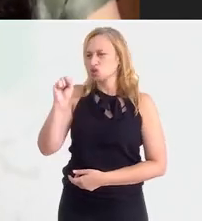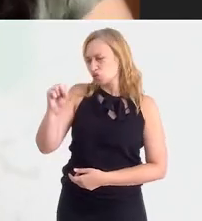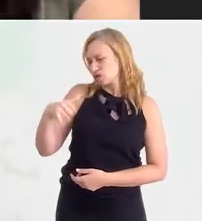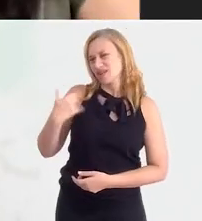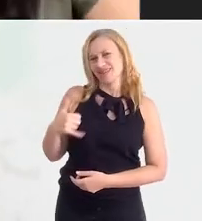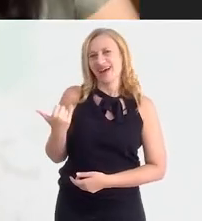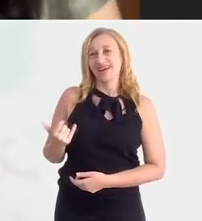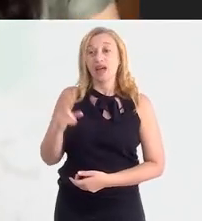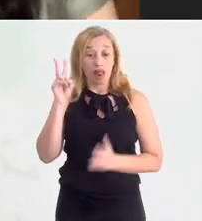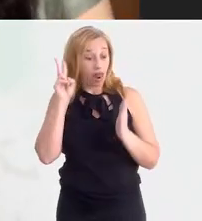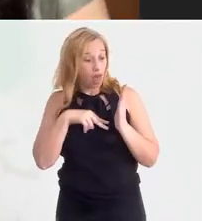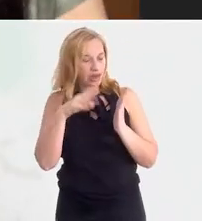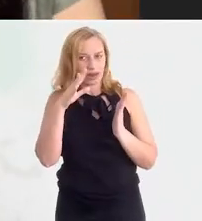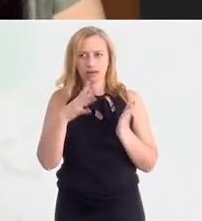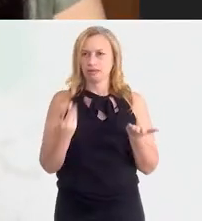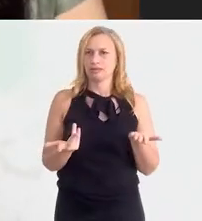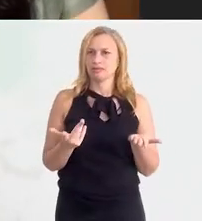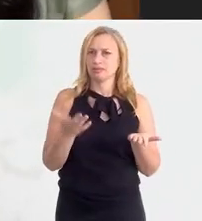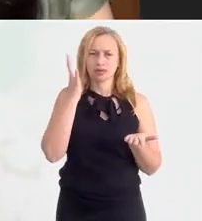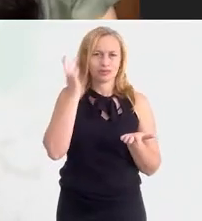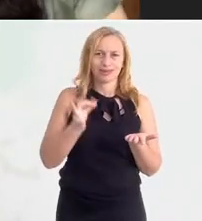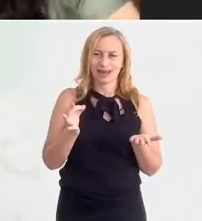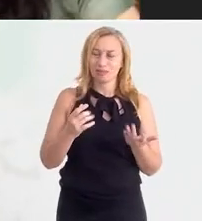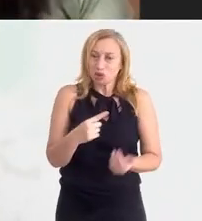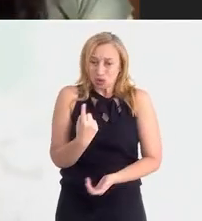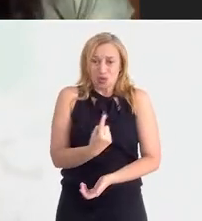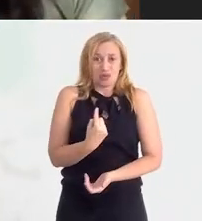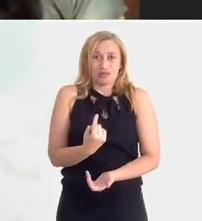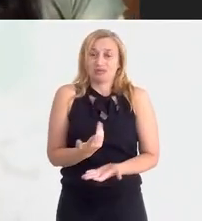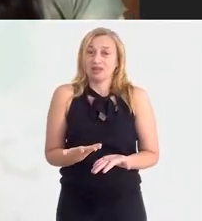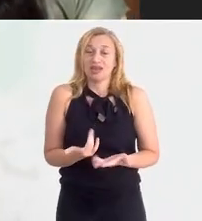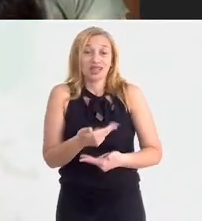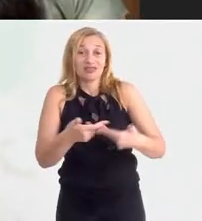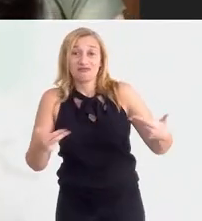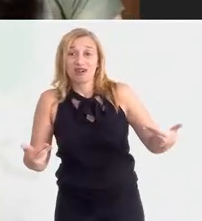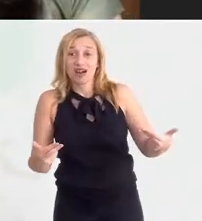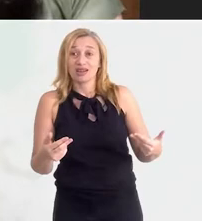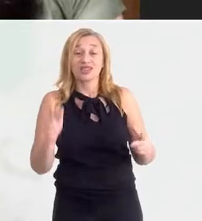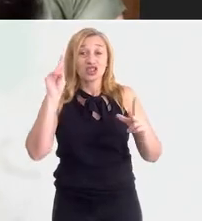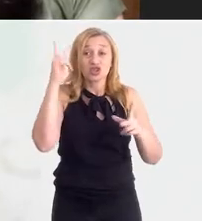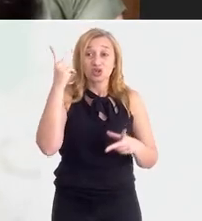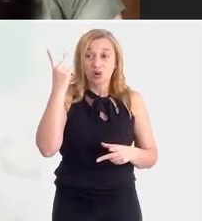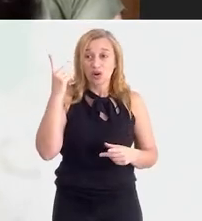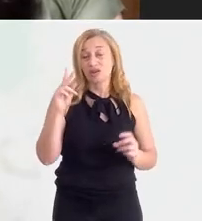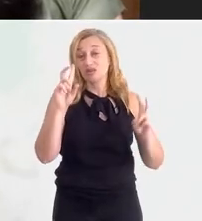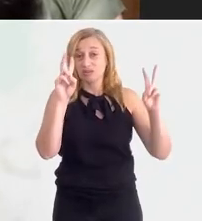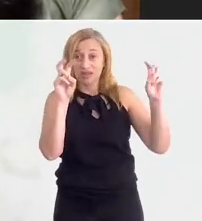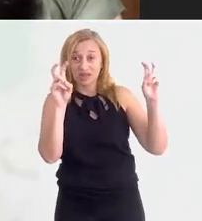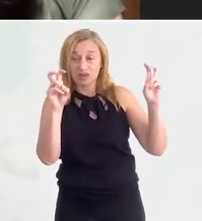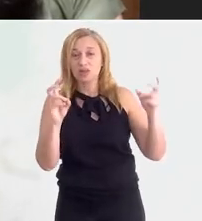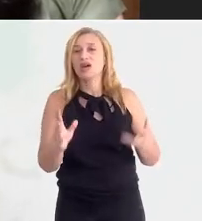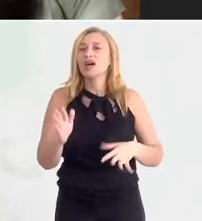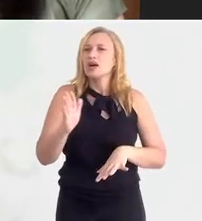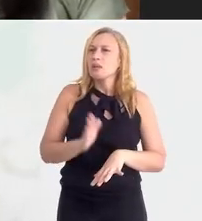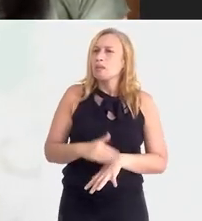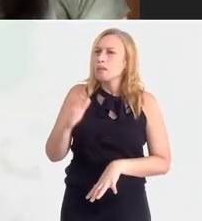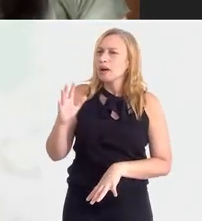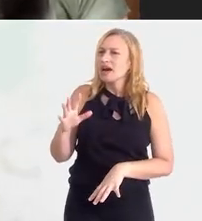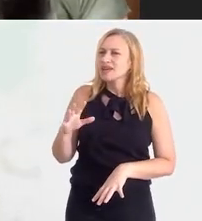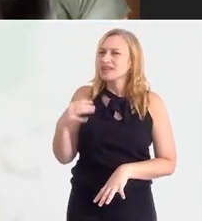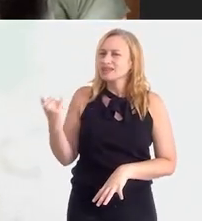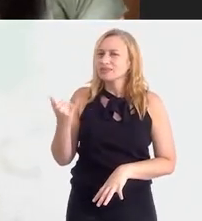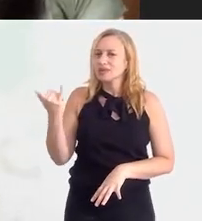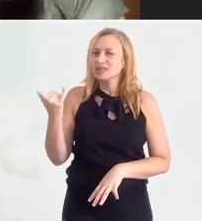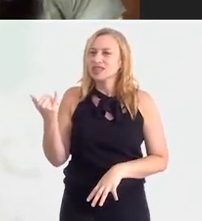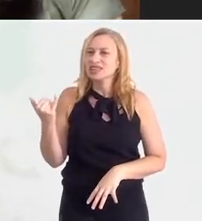sabe, muitos pesquisadores leem e ficam, tem várias teses a respeito de Capitu. Isso. E você sabe, Daniela, que o mais genial